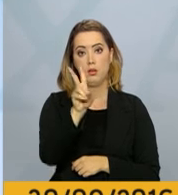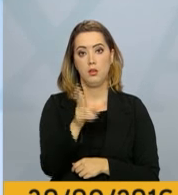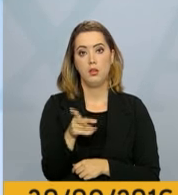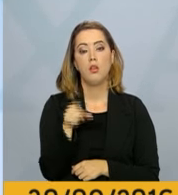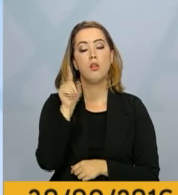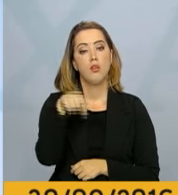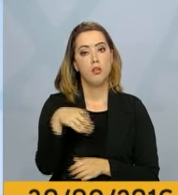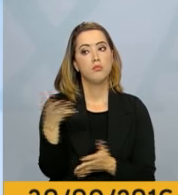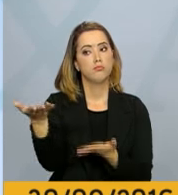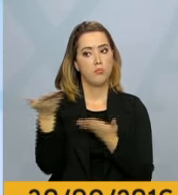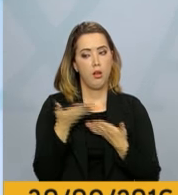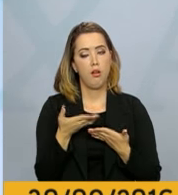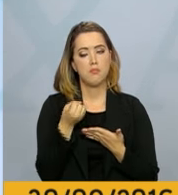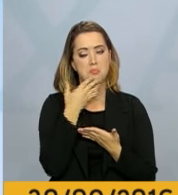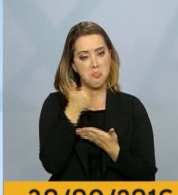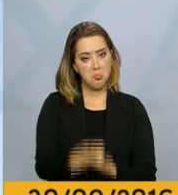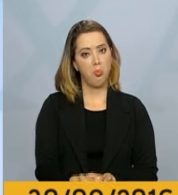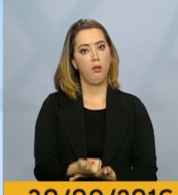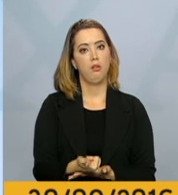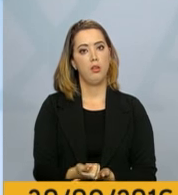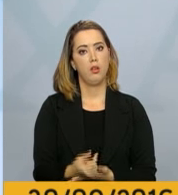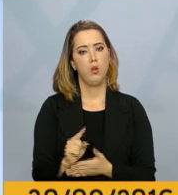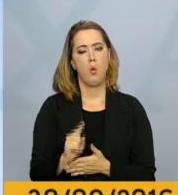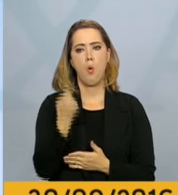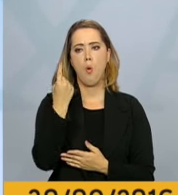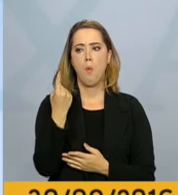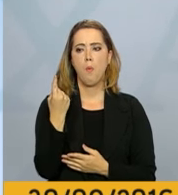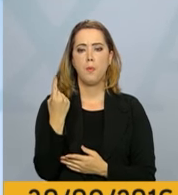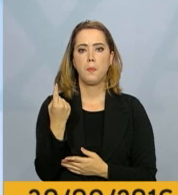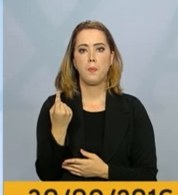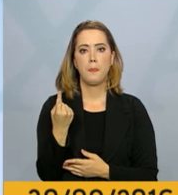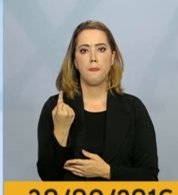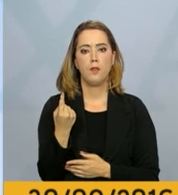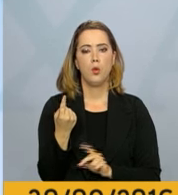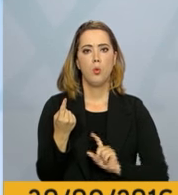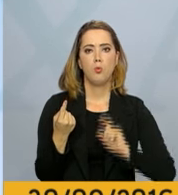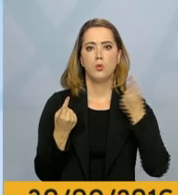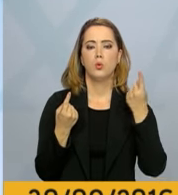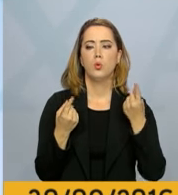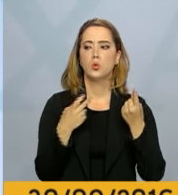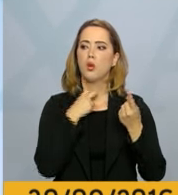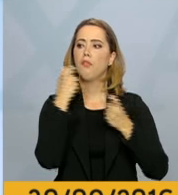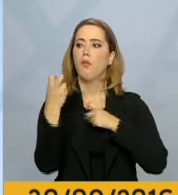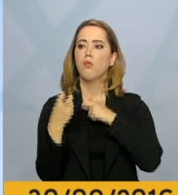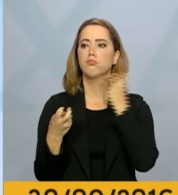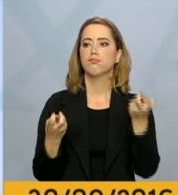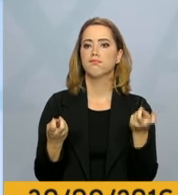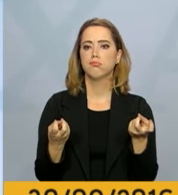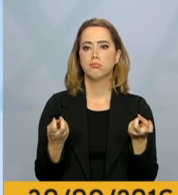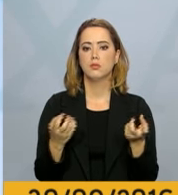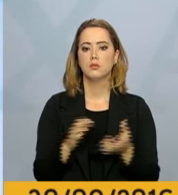foi muito bem recebida, com uma, e é natural, uma outra voz